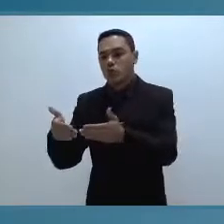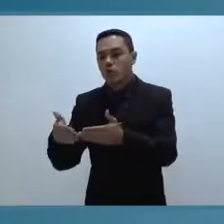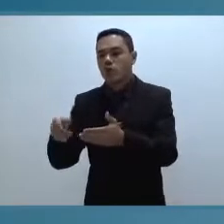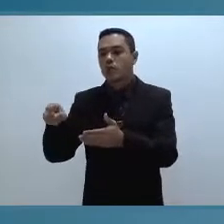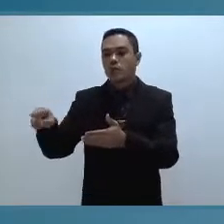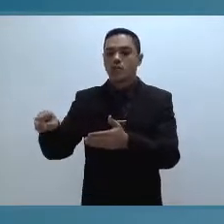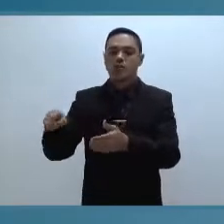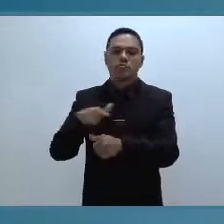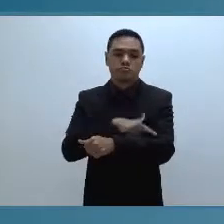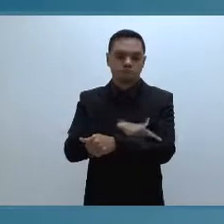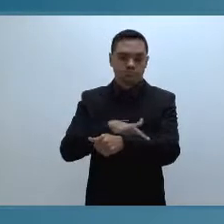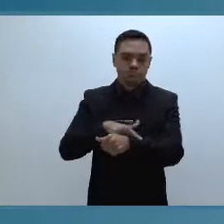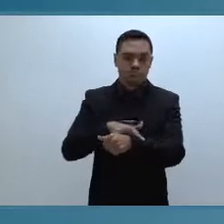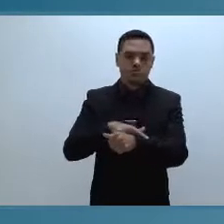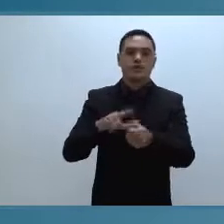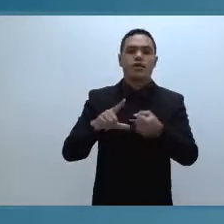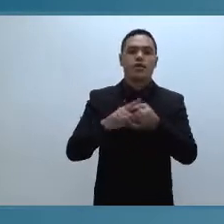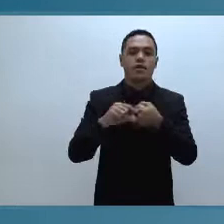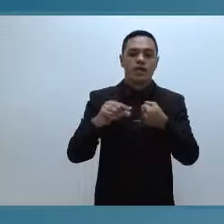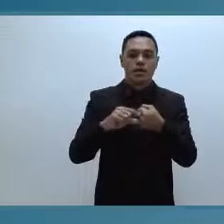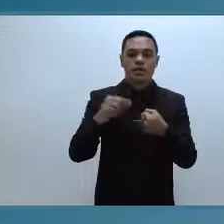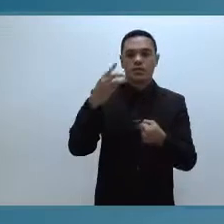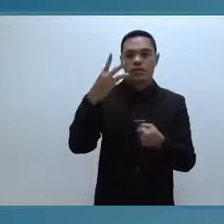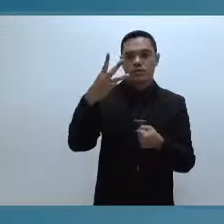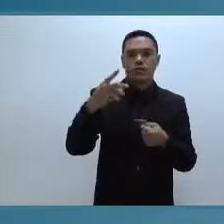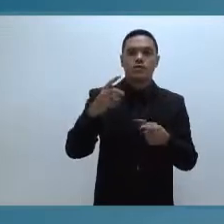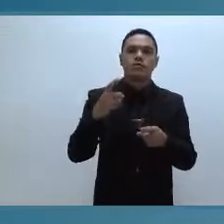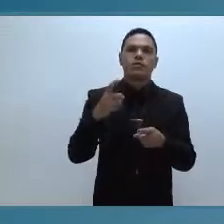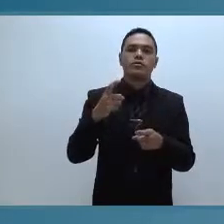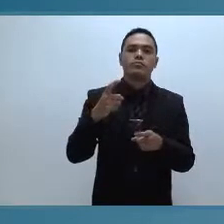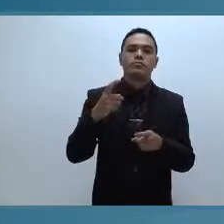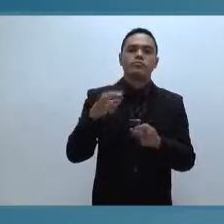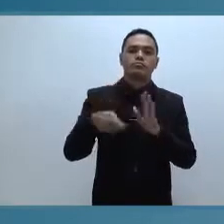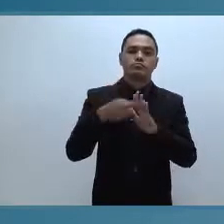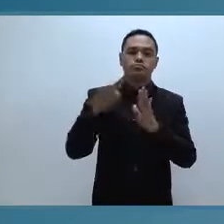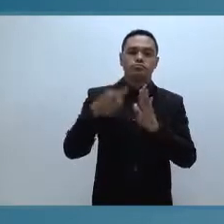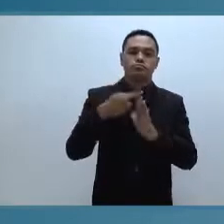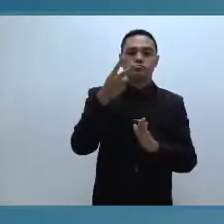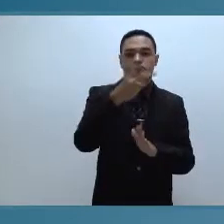ao artigo 3º, 2 da resolução 22/2017.